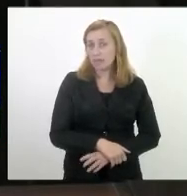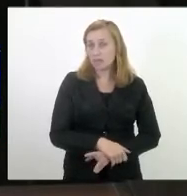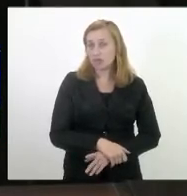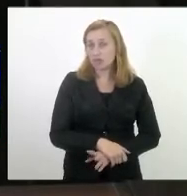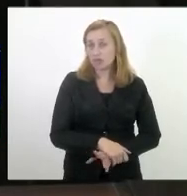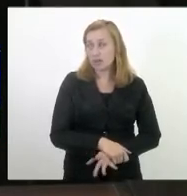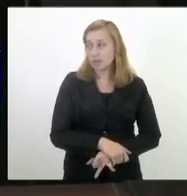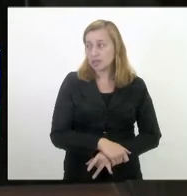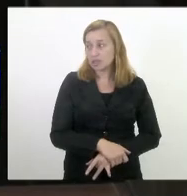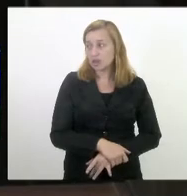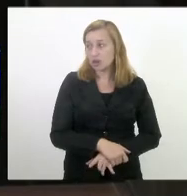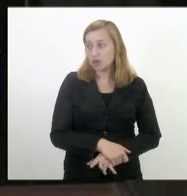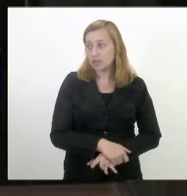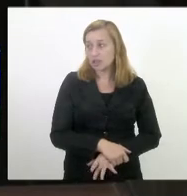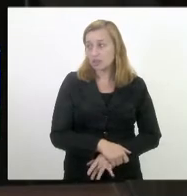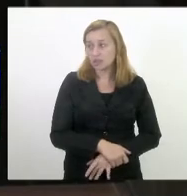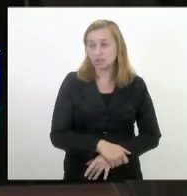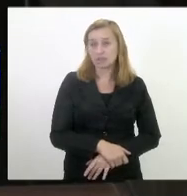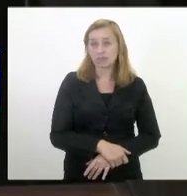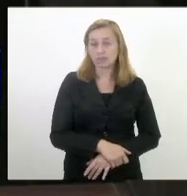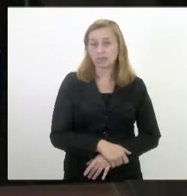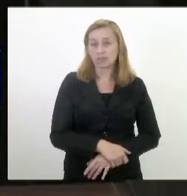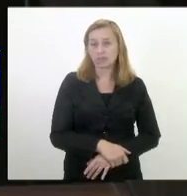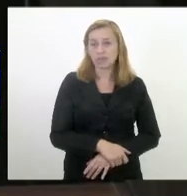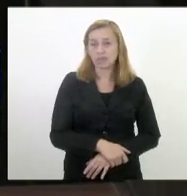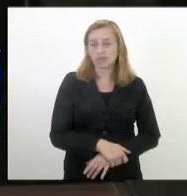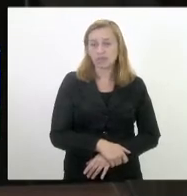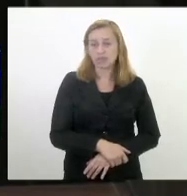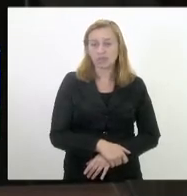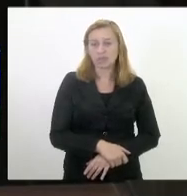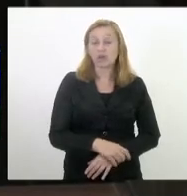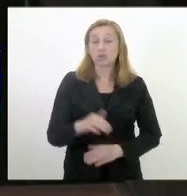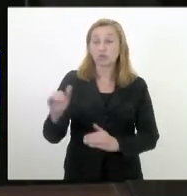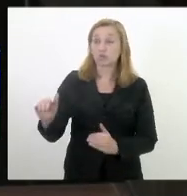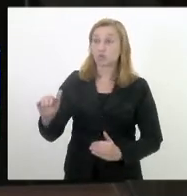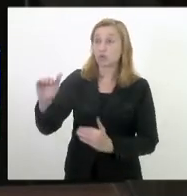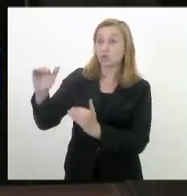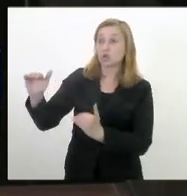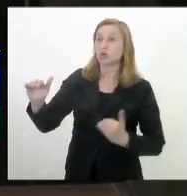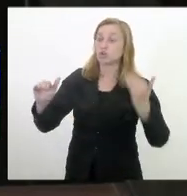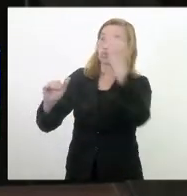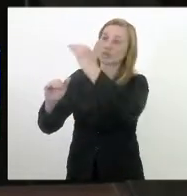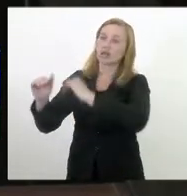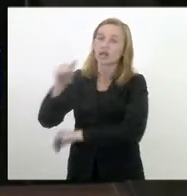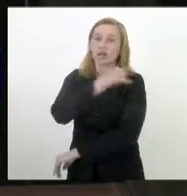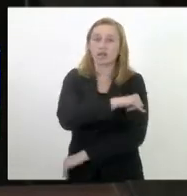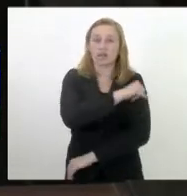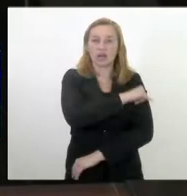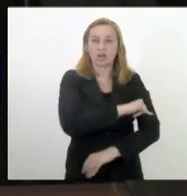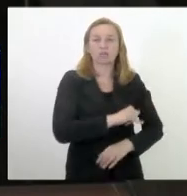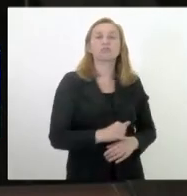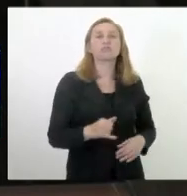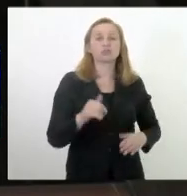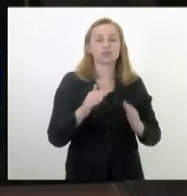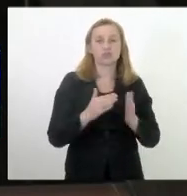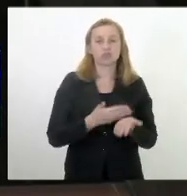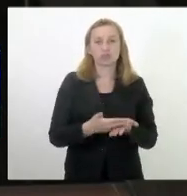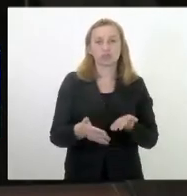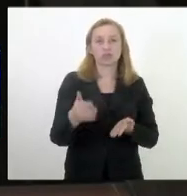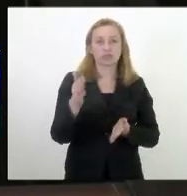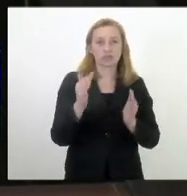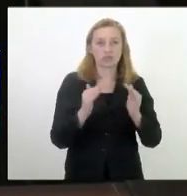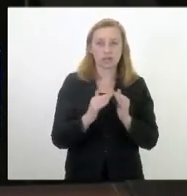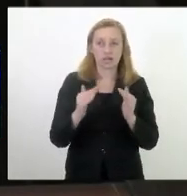alimentos. Então, o projeto Supera Rio, que teve início aqui nessa casa,